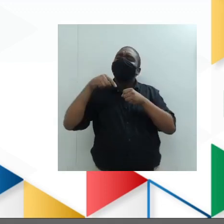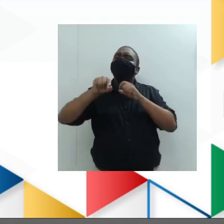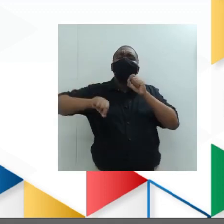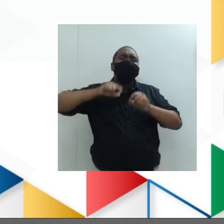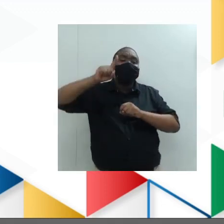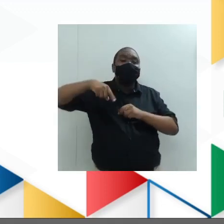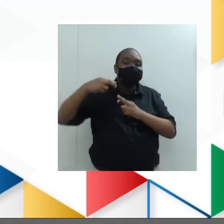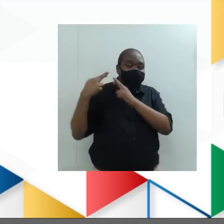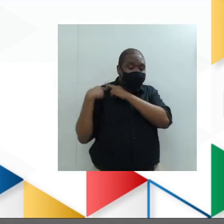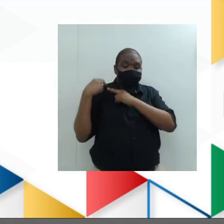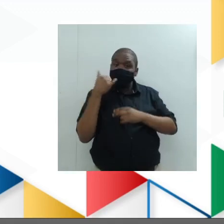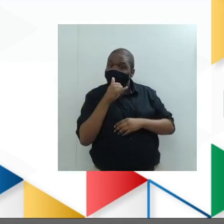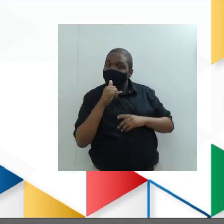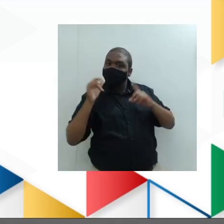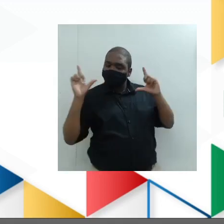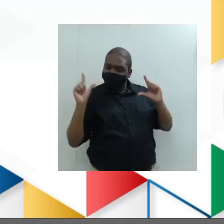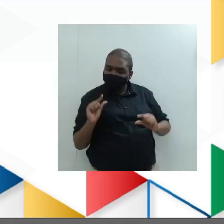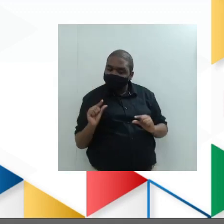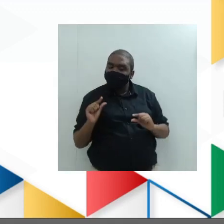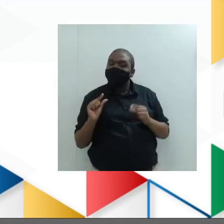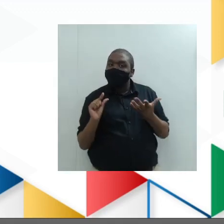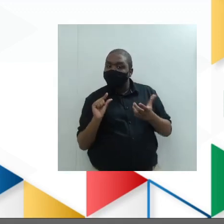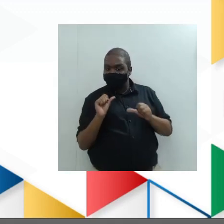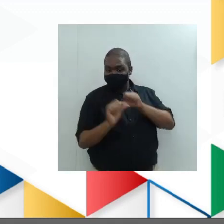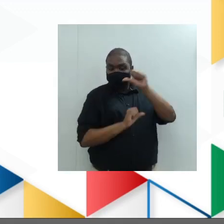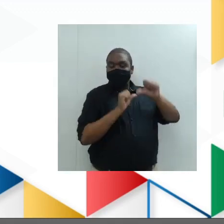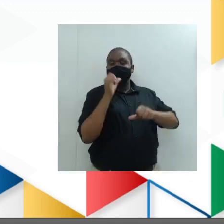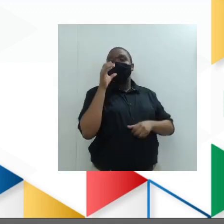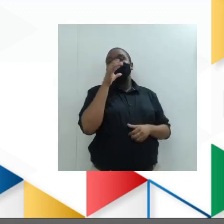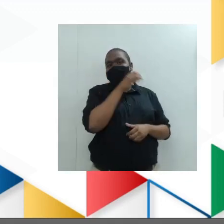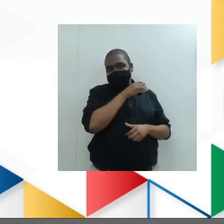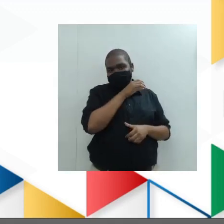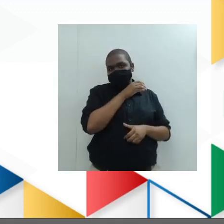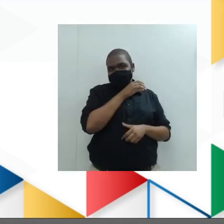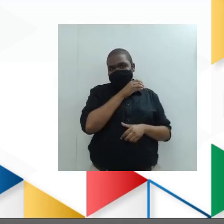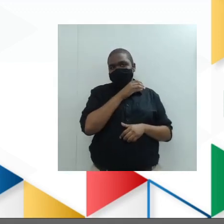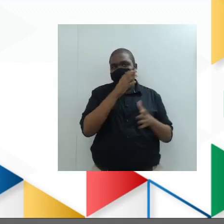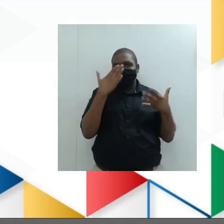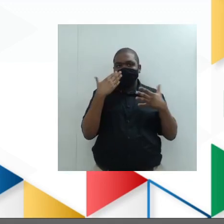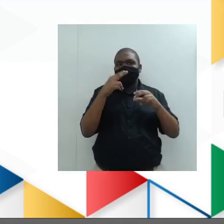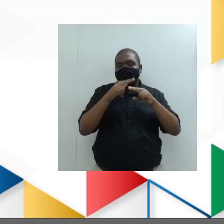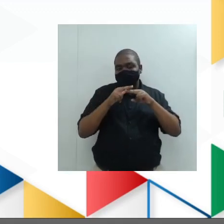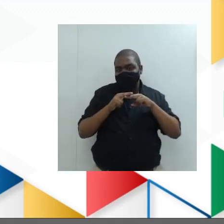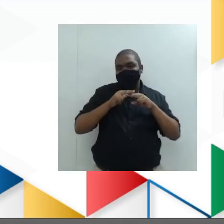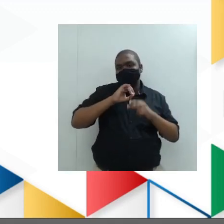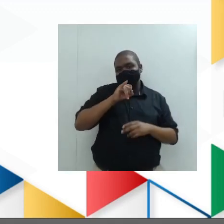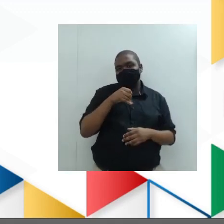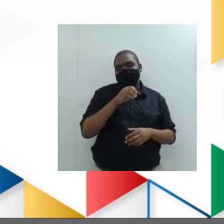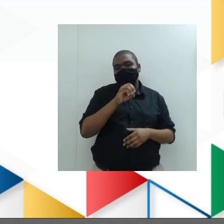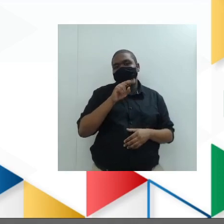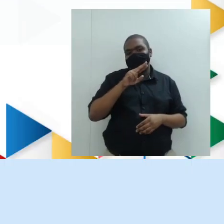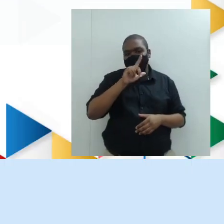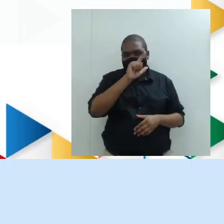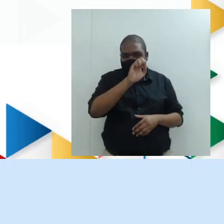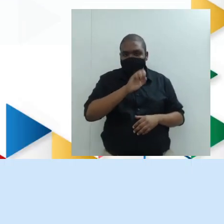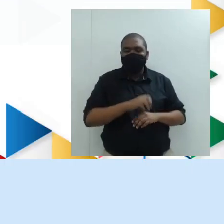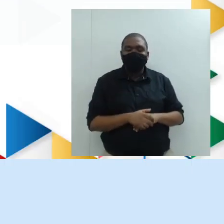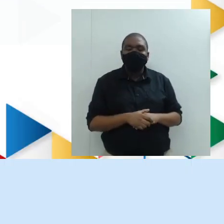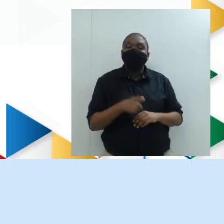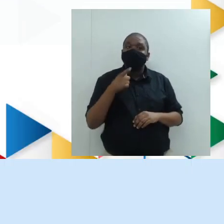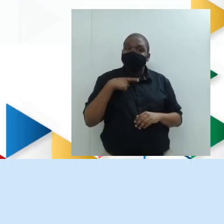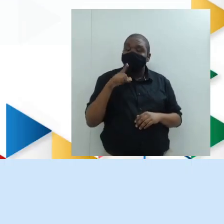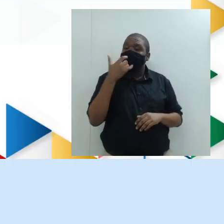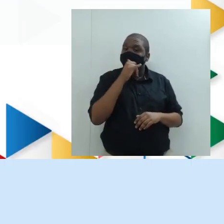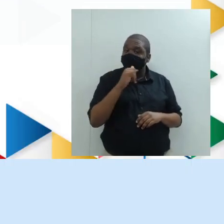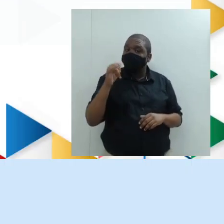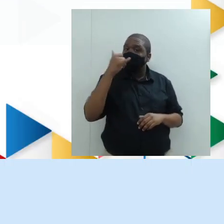perda de energia em forma de calor, em decorrência do efeito Joule. A corrente elétrica que